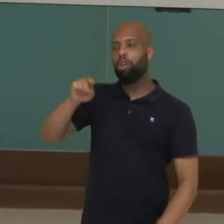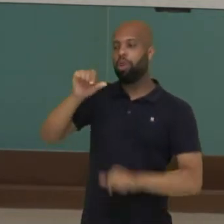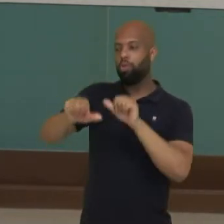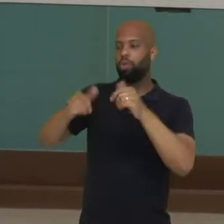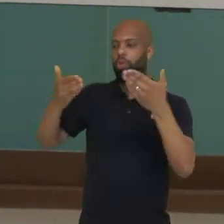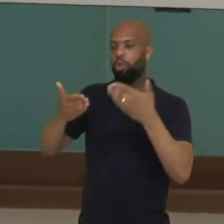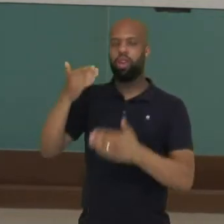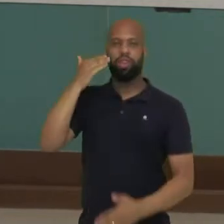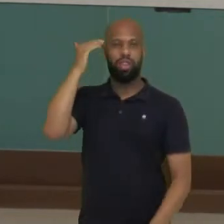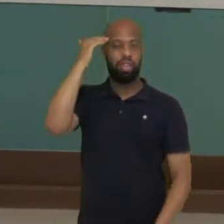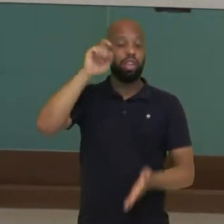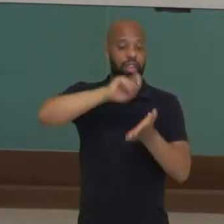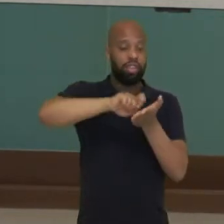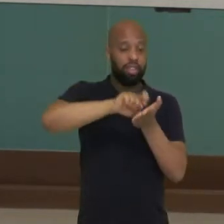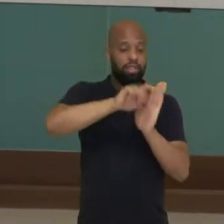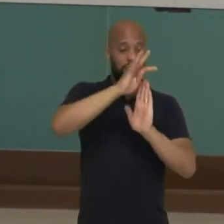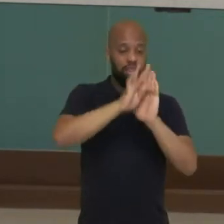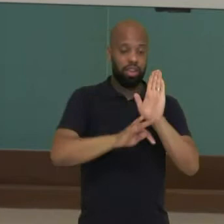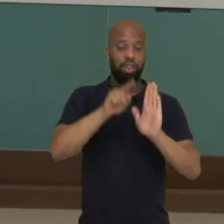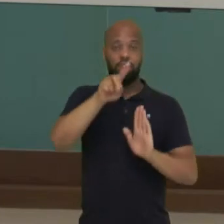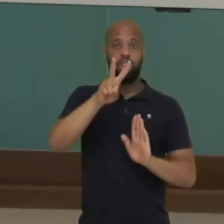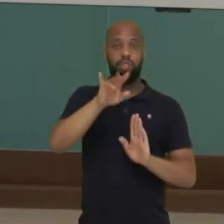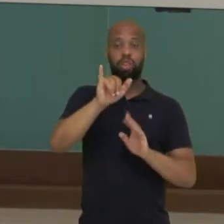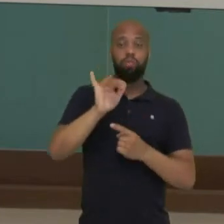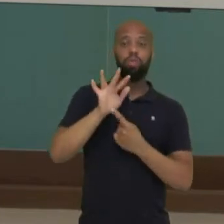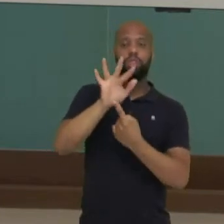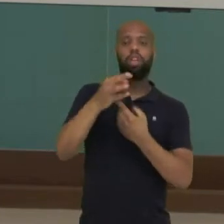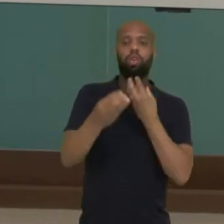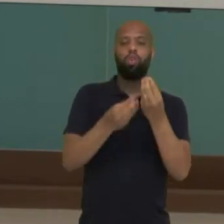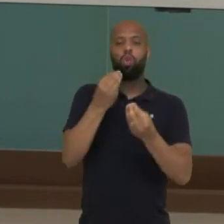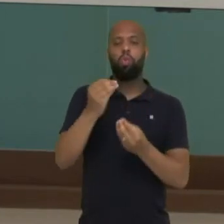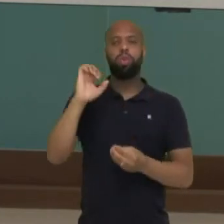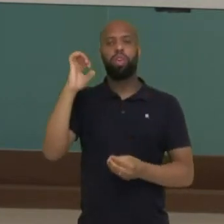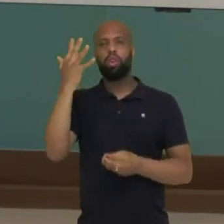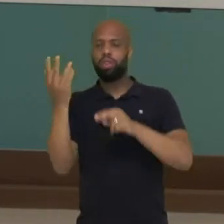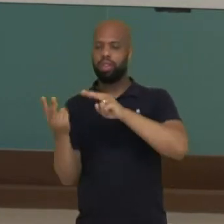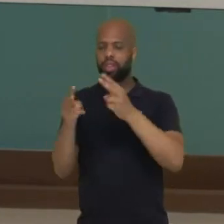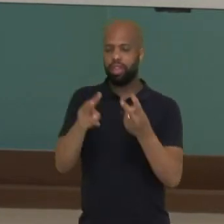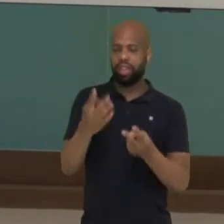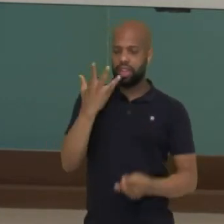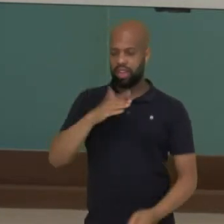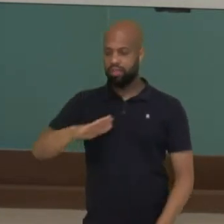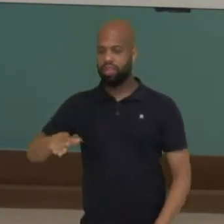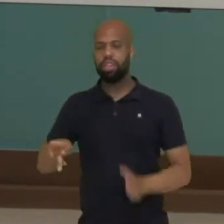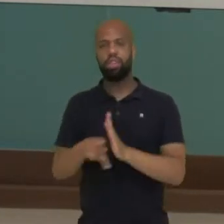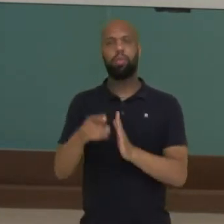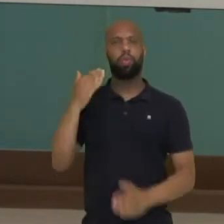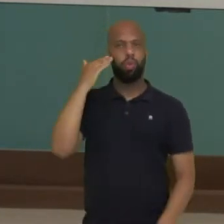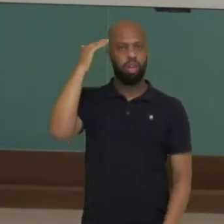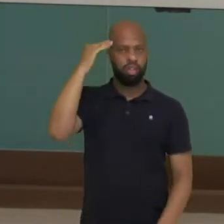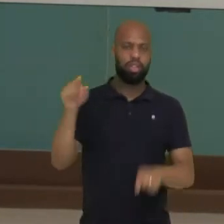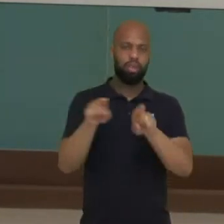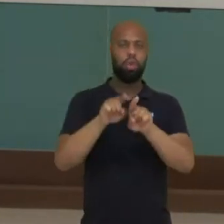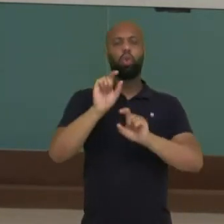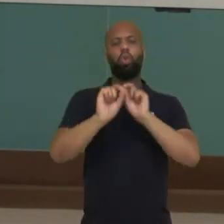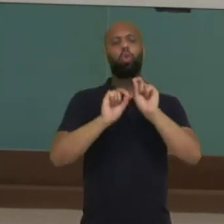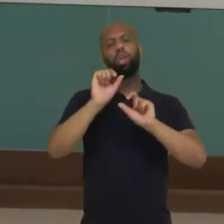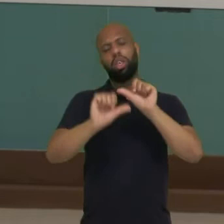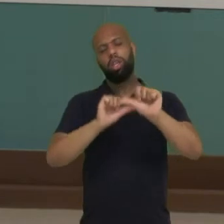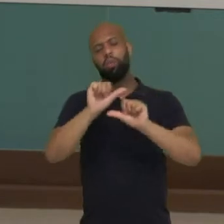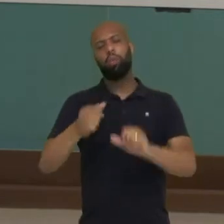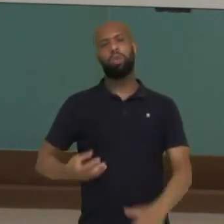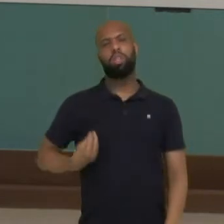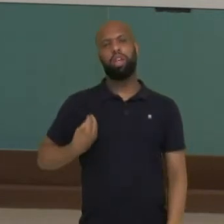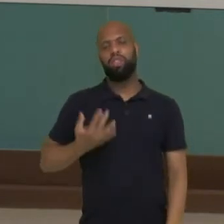um texto apontando como que se dá a passagem da infância para a adolescência ou pré-adolescência. O que que muda na vida